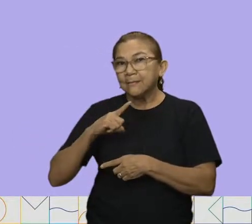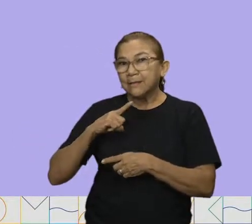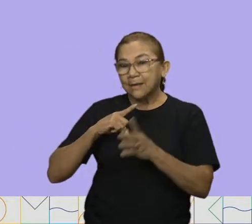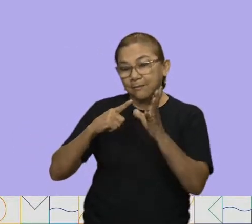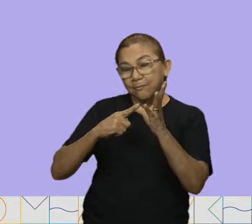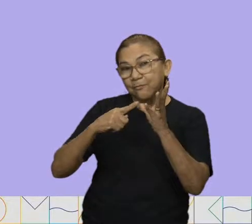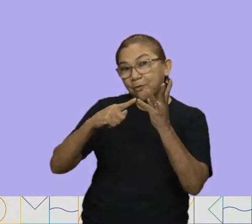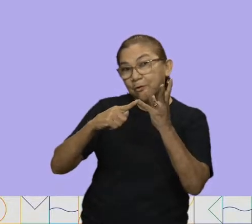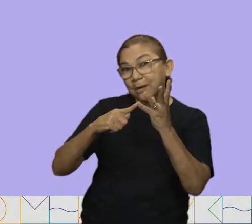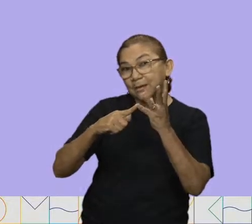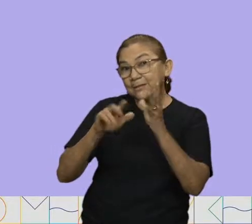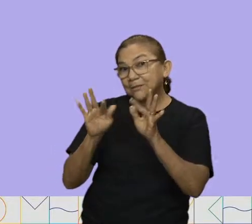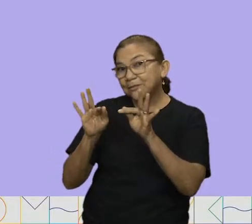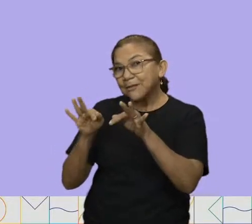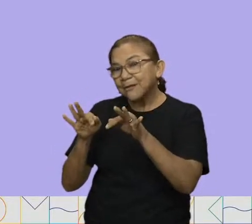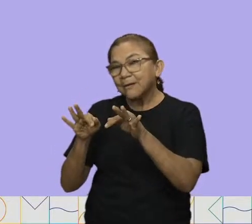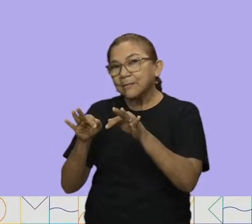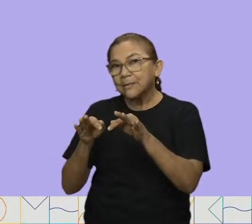finais. Vamos lá.